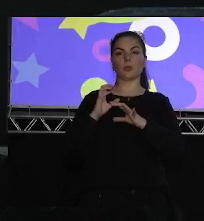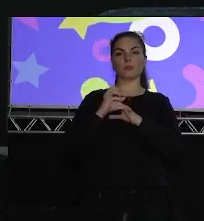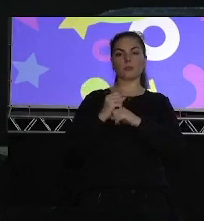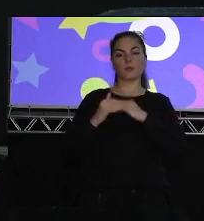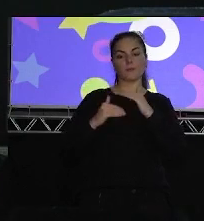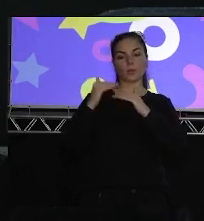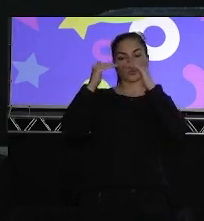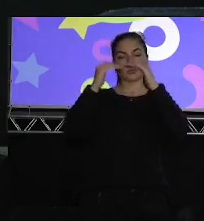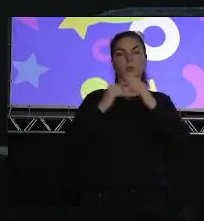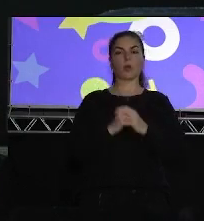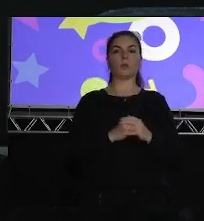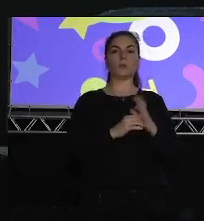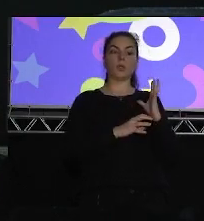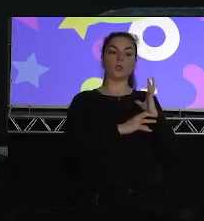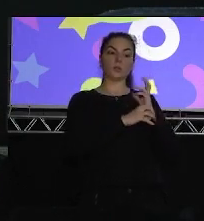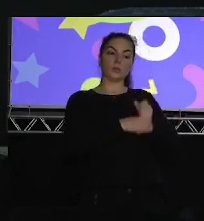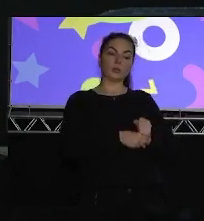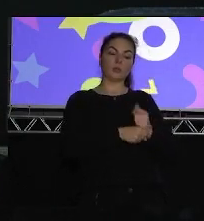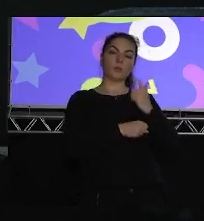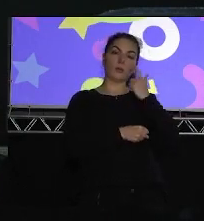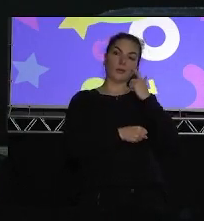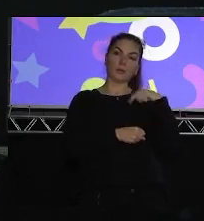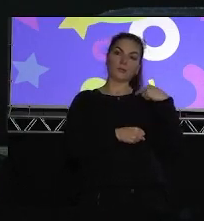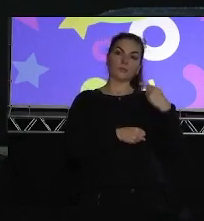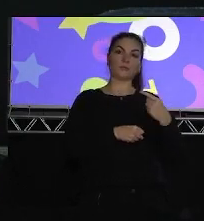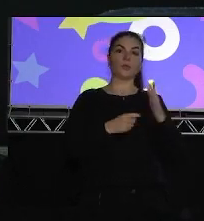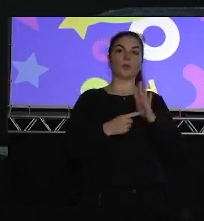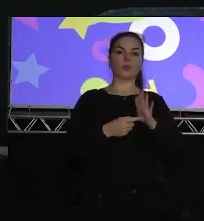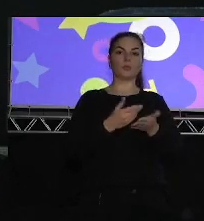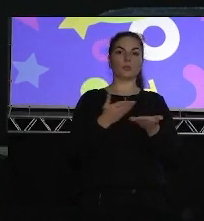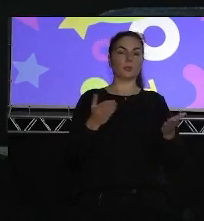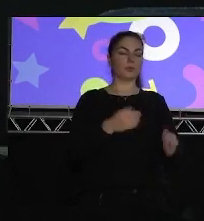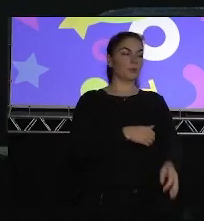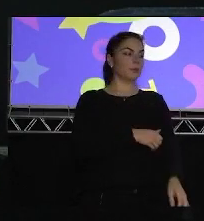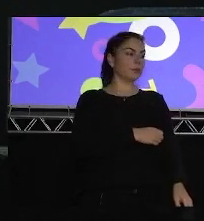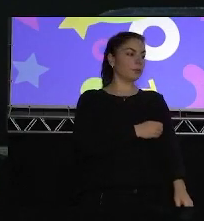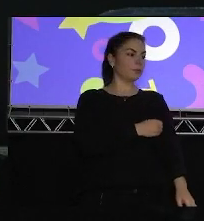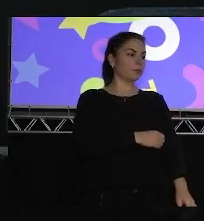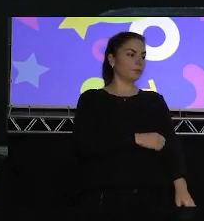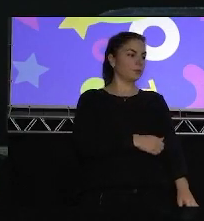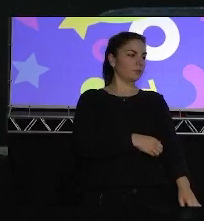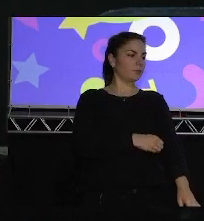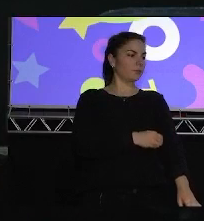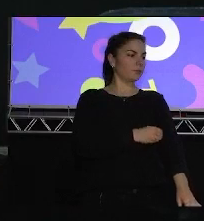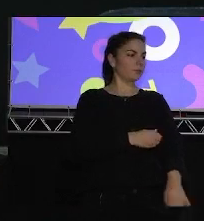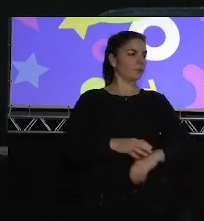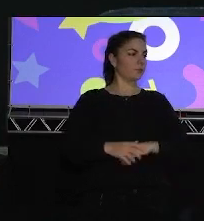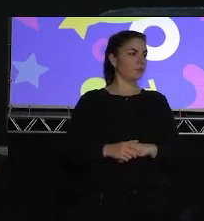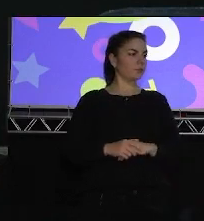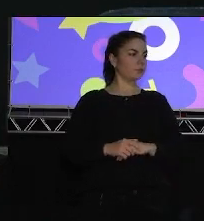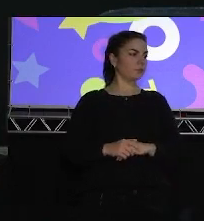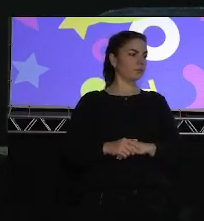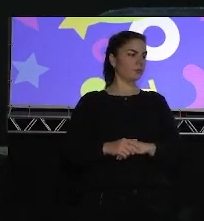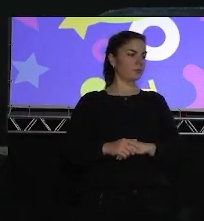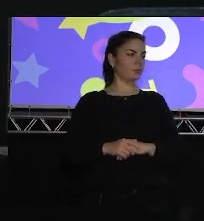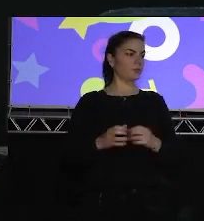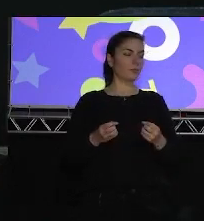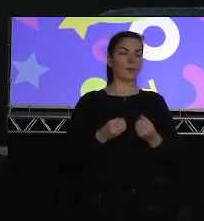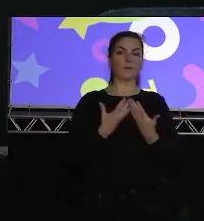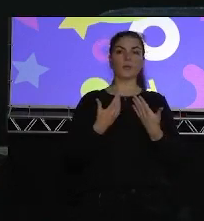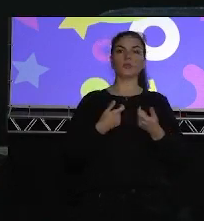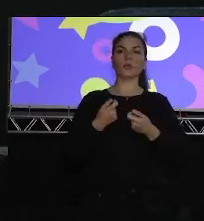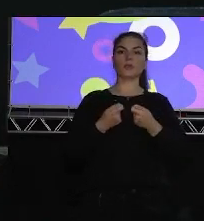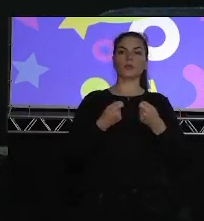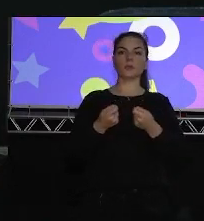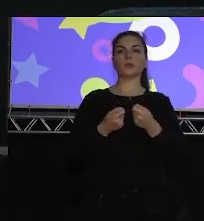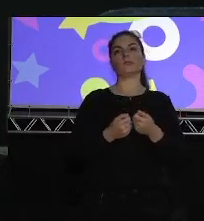a review retrospectiva, como a gente mostrou aí para vocês. Tá? E aí a gente tem a governança, tem os eventos, o planejamento é trimestral, o